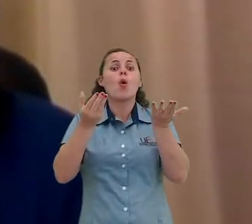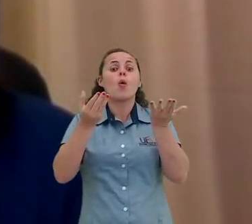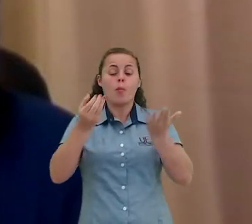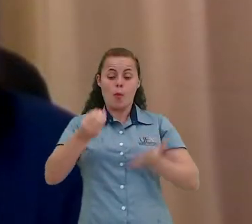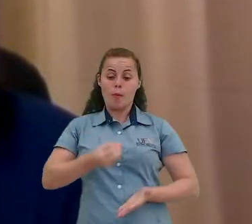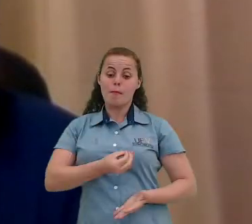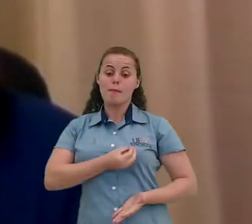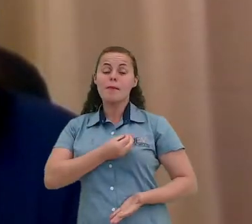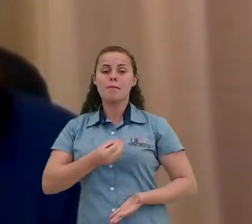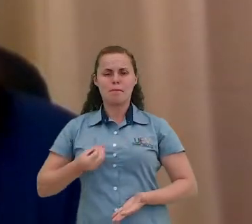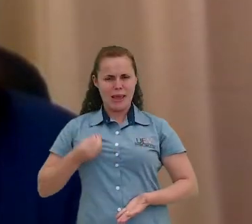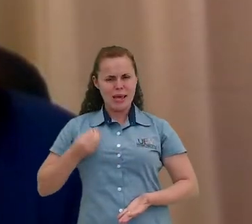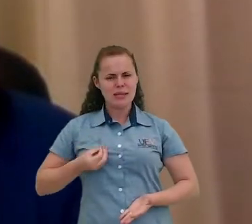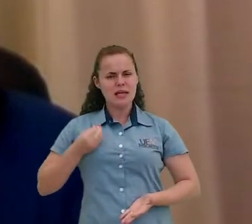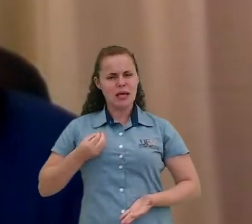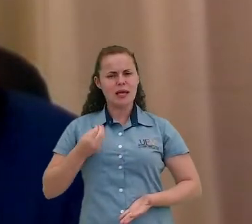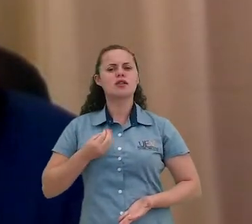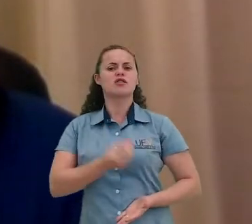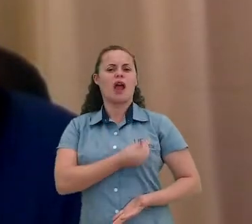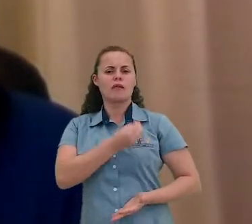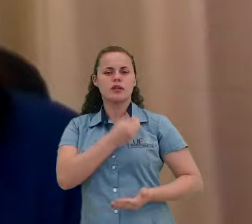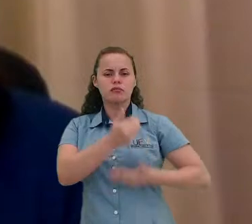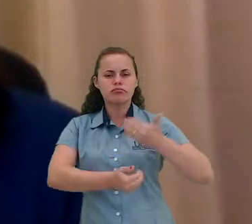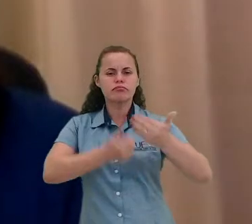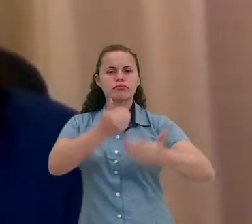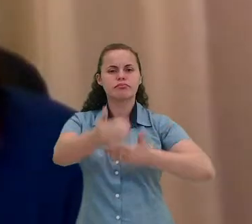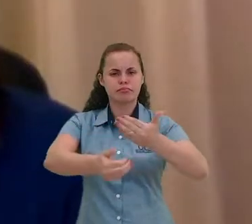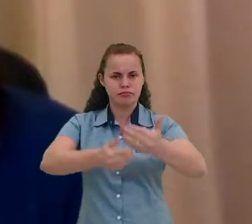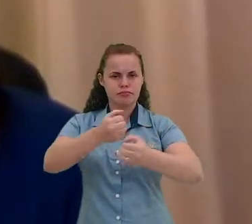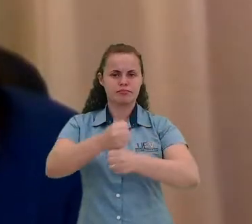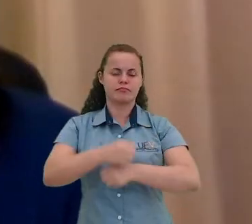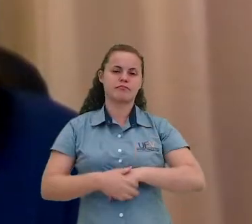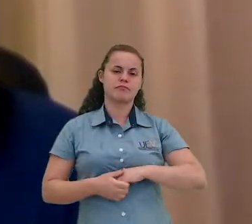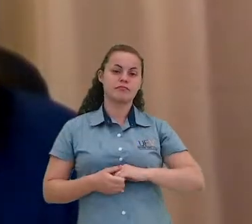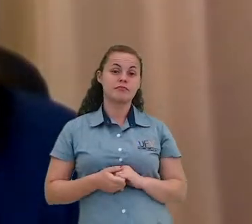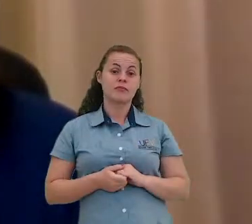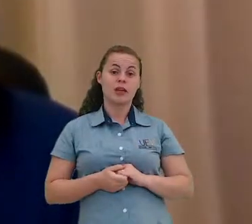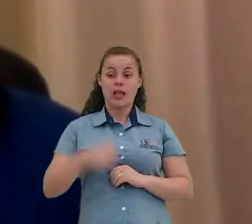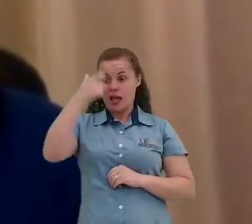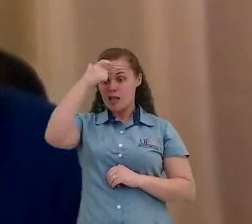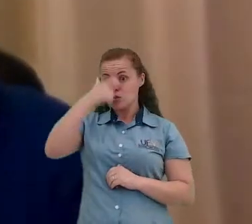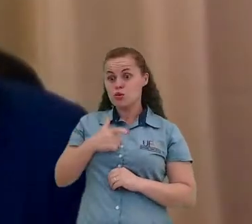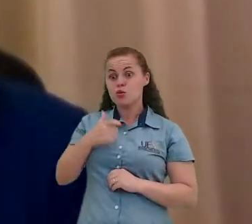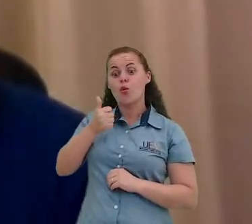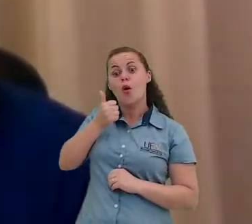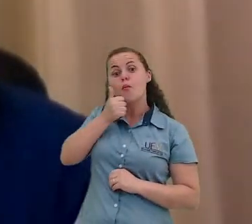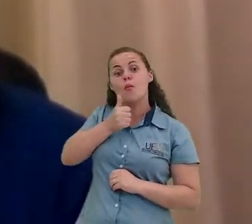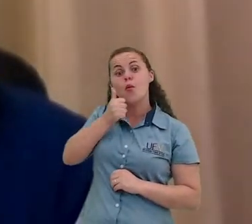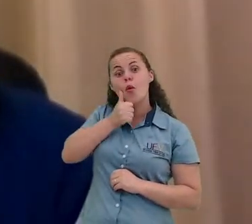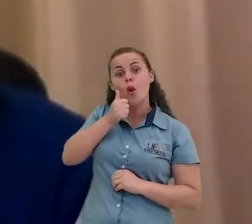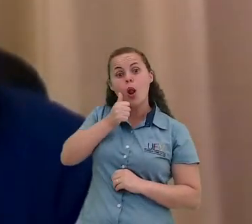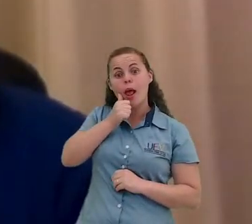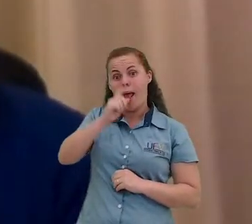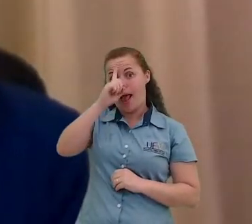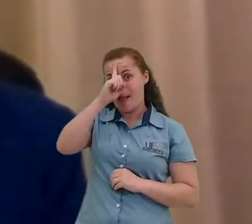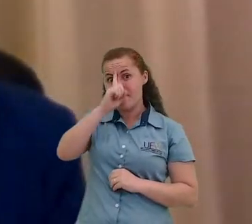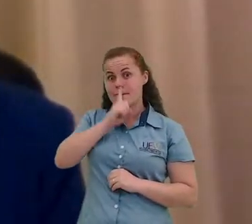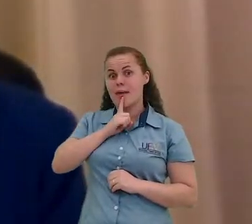em nossas vidas nos últimos tempos. Eu sou uma mulher amarela,